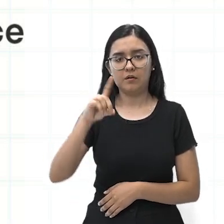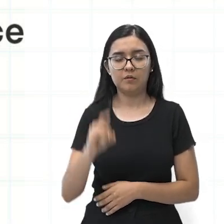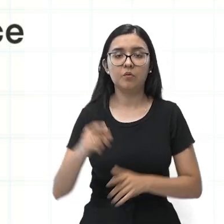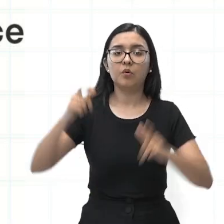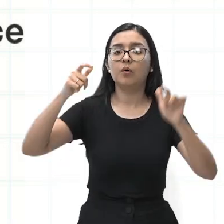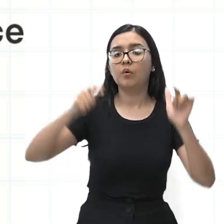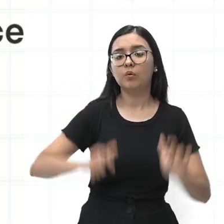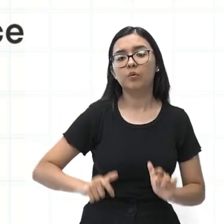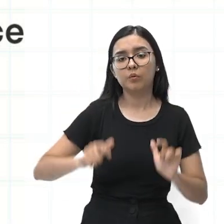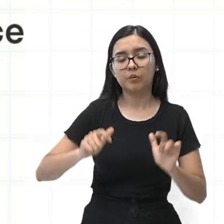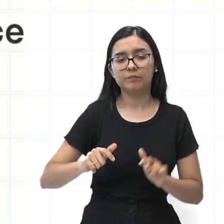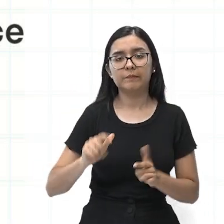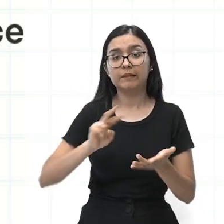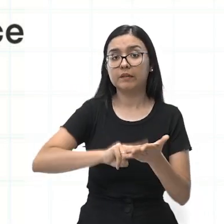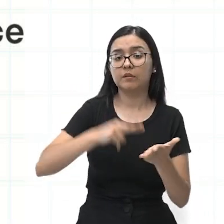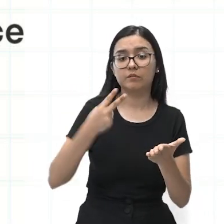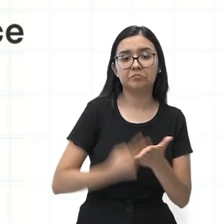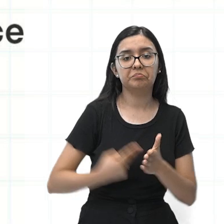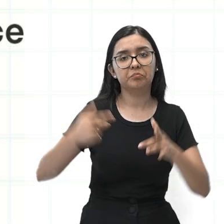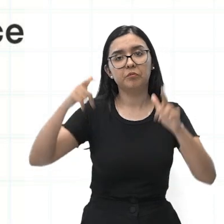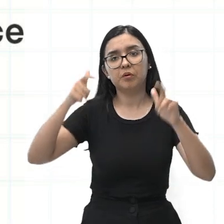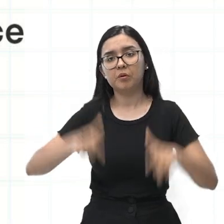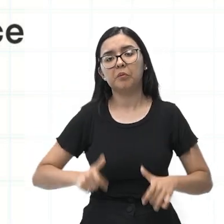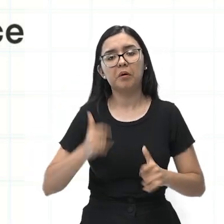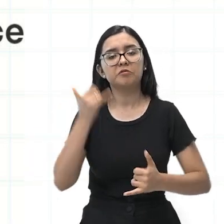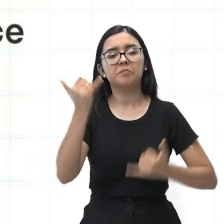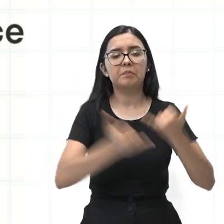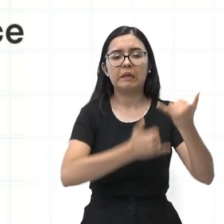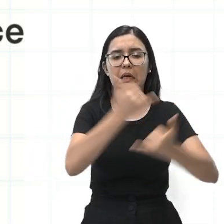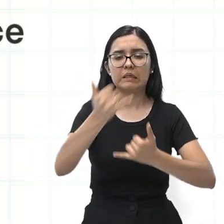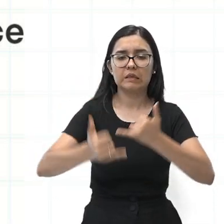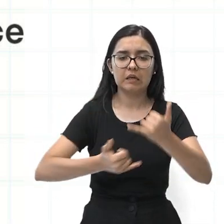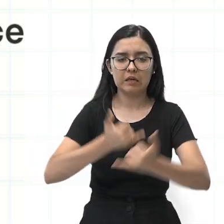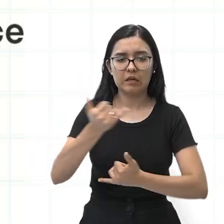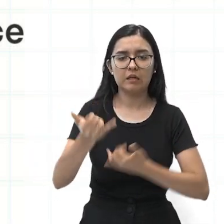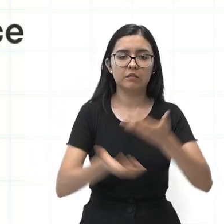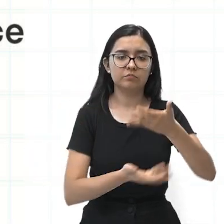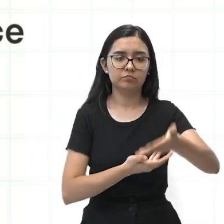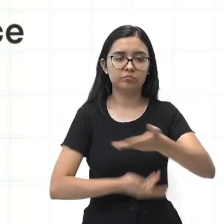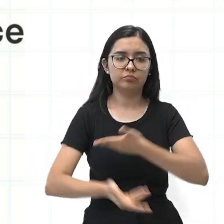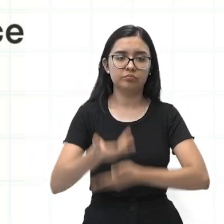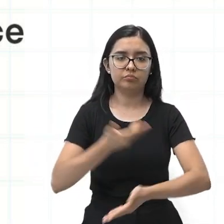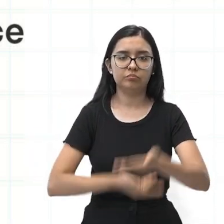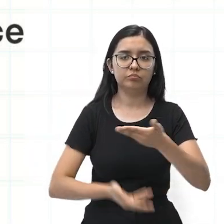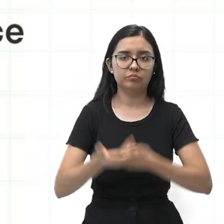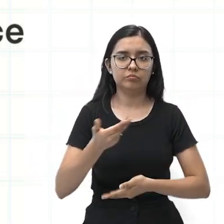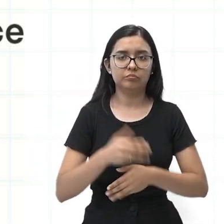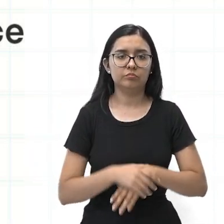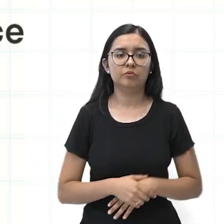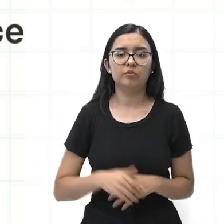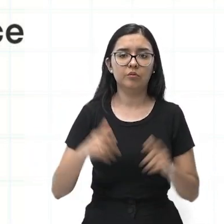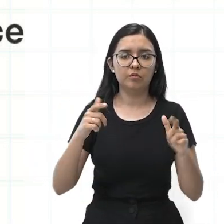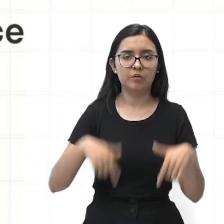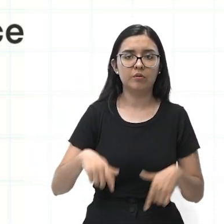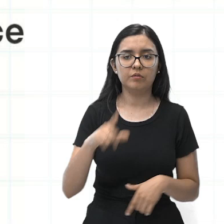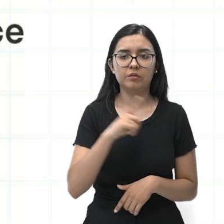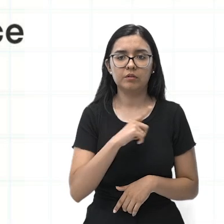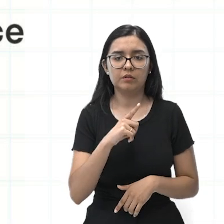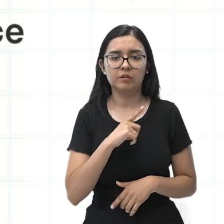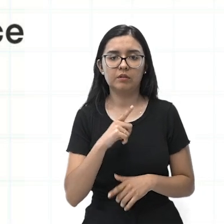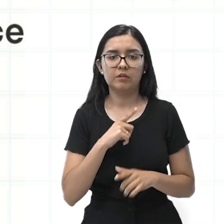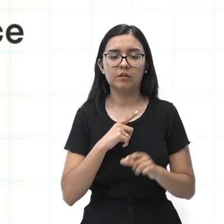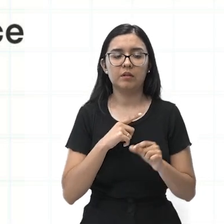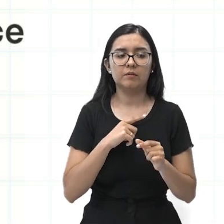Seria a tradução literal seria um local de brincadeiras, ou local onde se brinca, local onde tem brinquedos. Como a